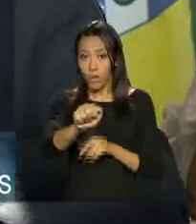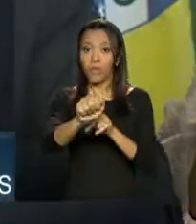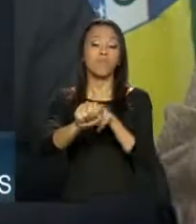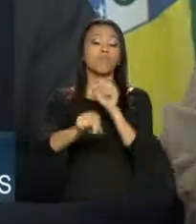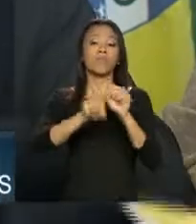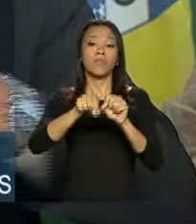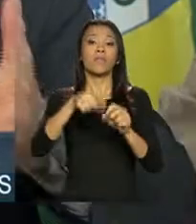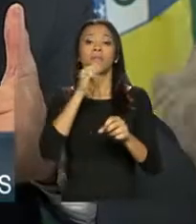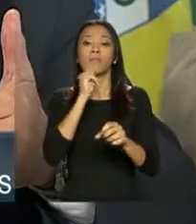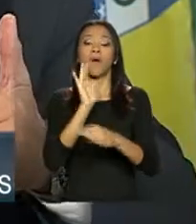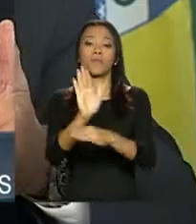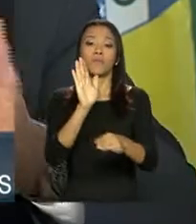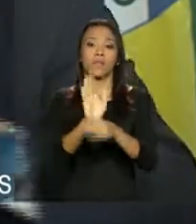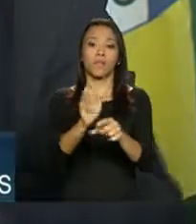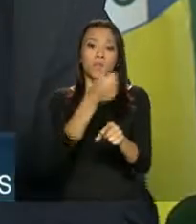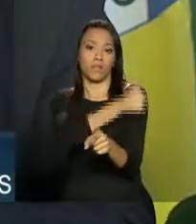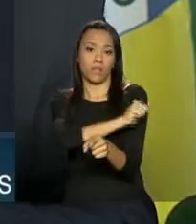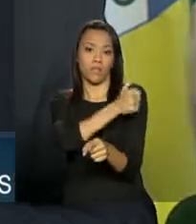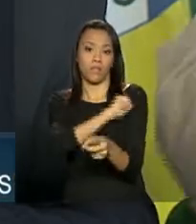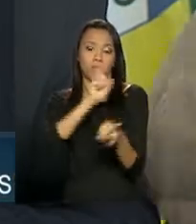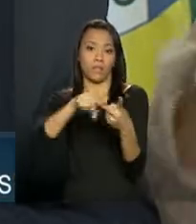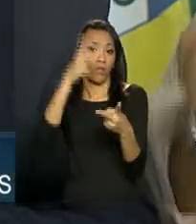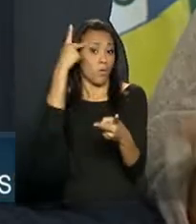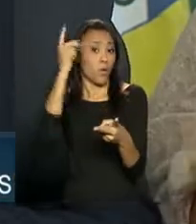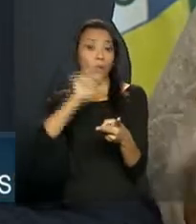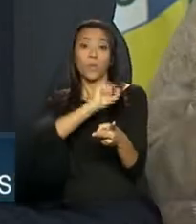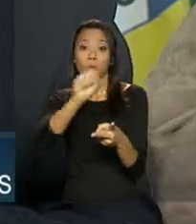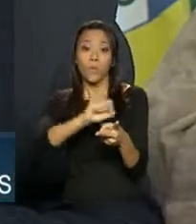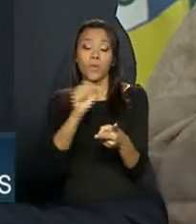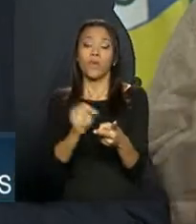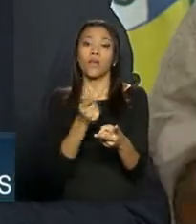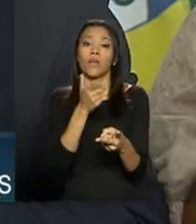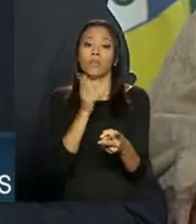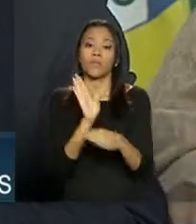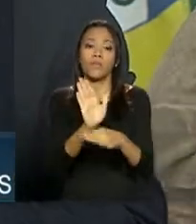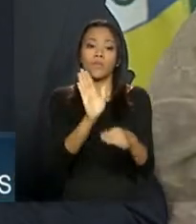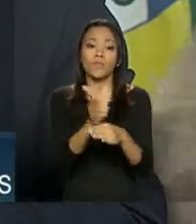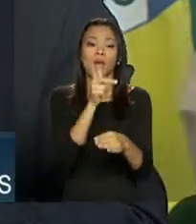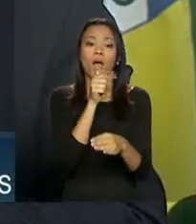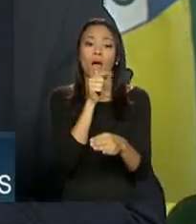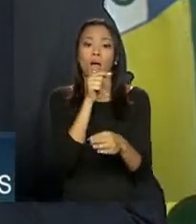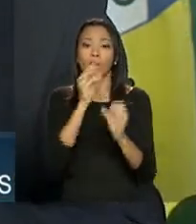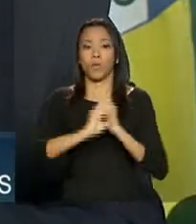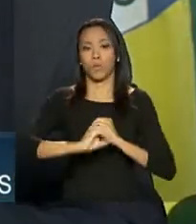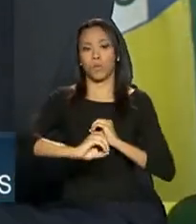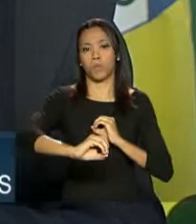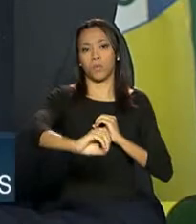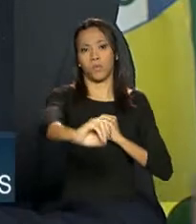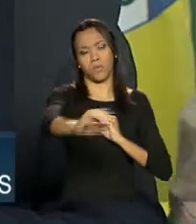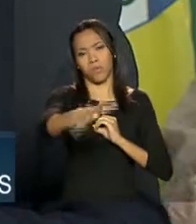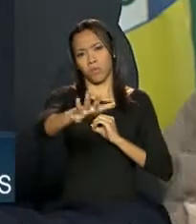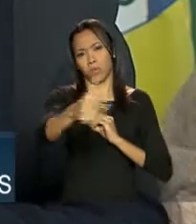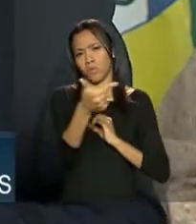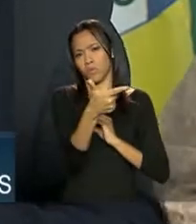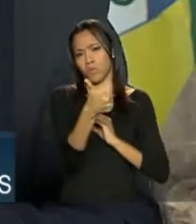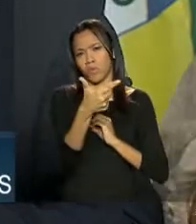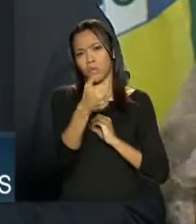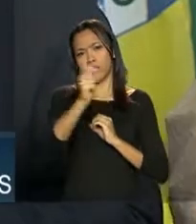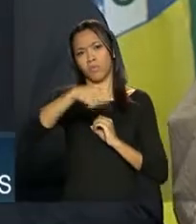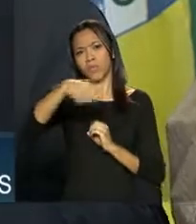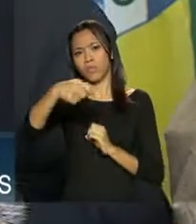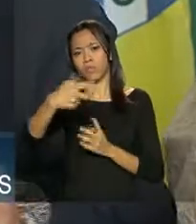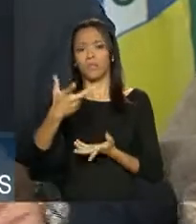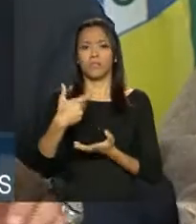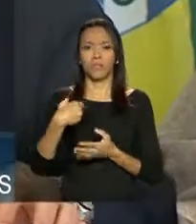ajudando assim Rio de Janeiro e São Paulo no abastecimento de água em um prazo de aproximadamente 12 meses